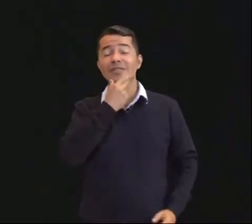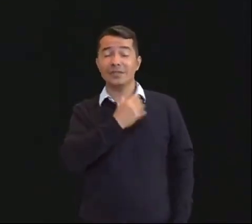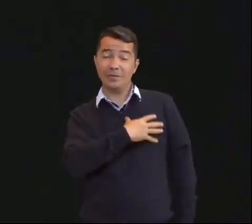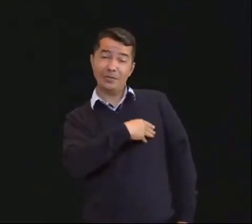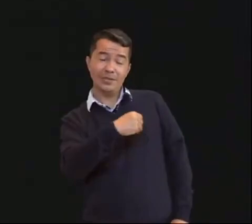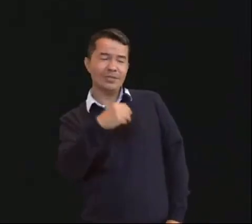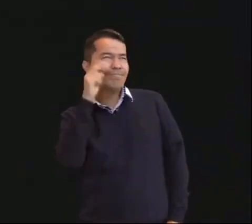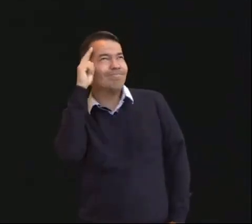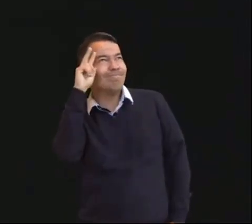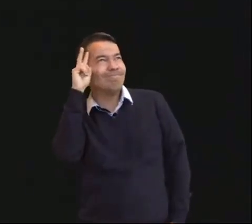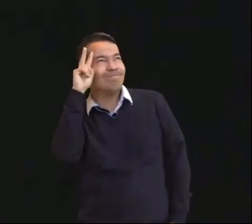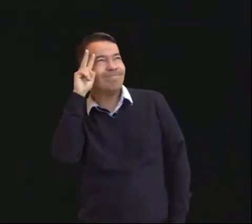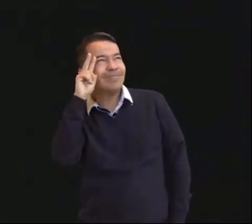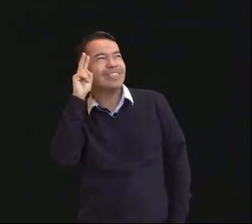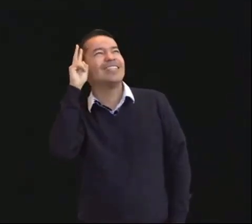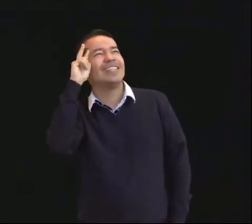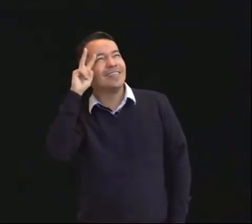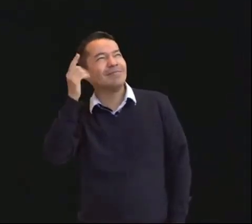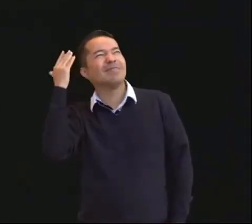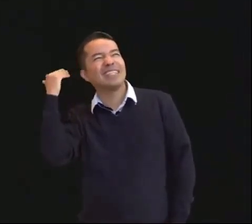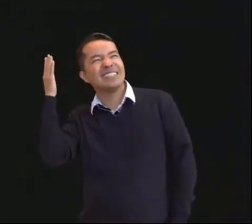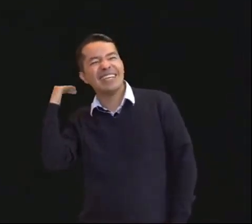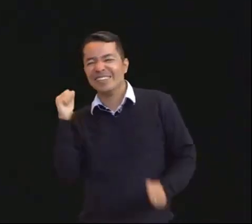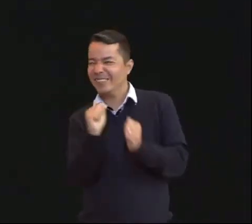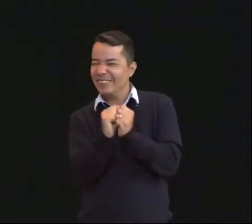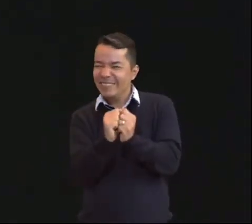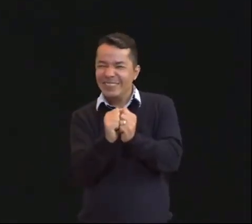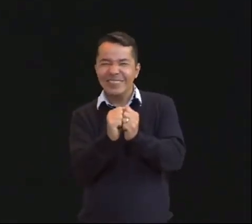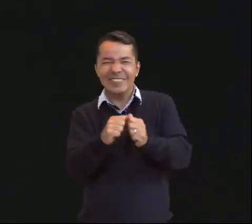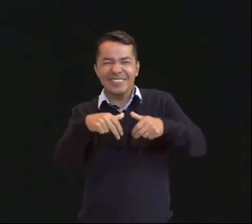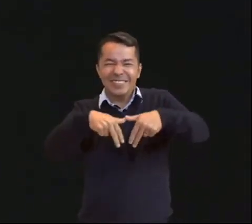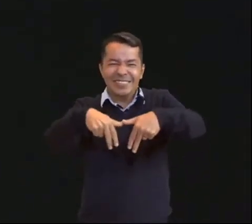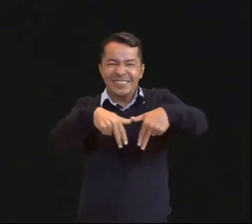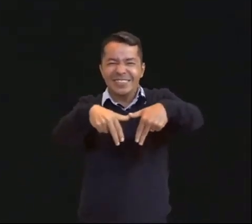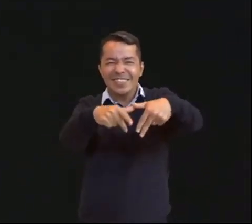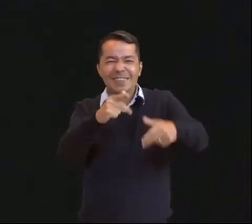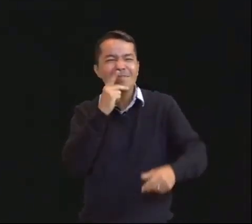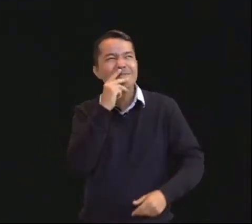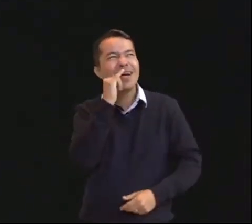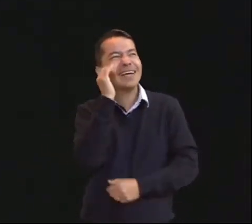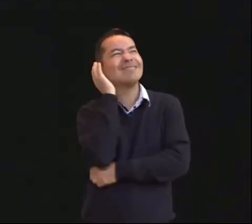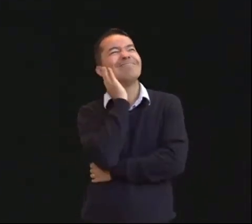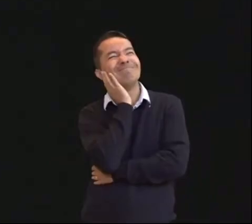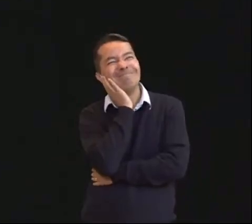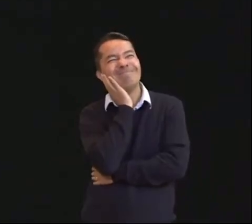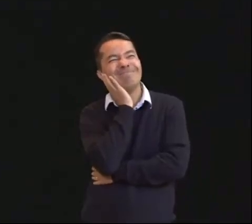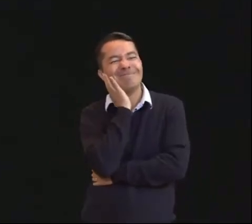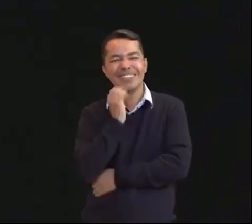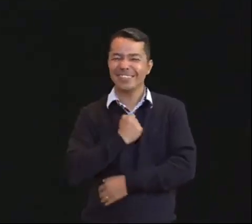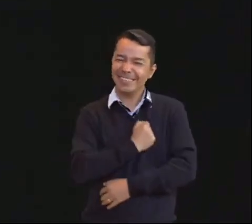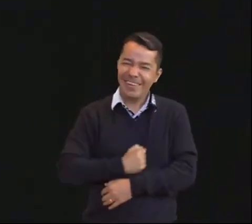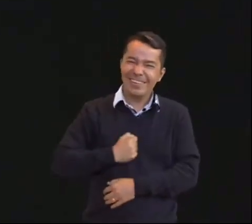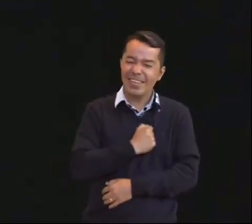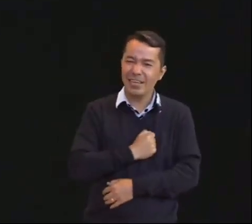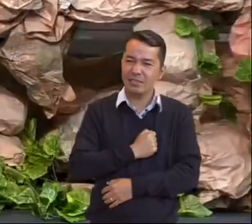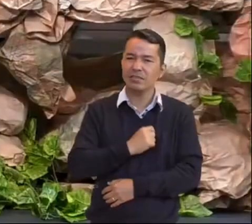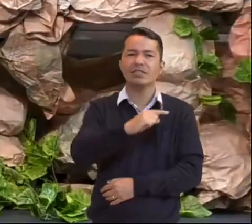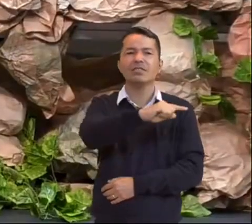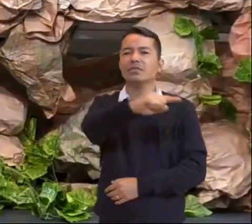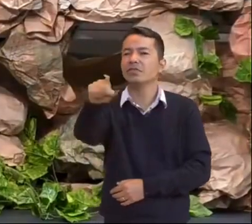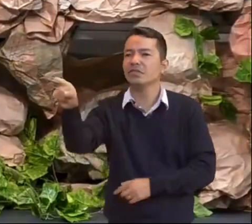comigo, orando. Em nome de Jesus, peguem seus filhos pelas mãos e levem eles pelo caminho da